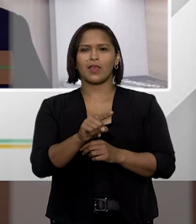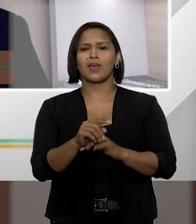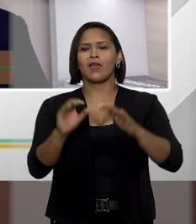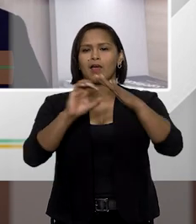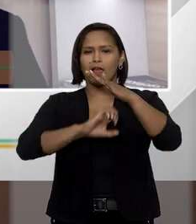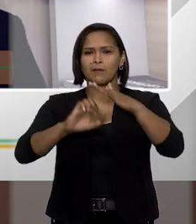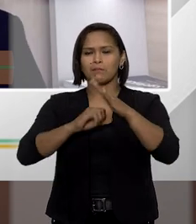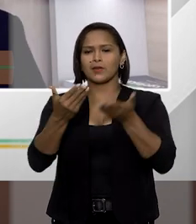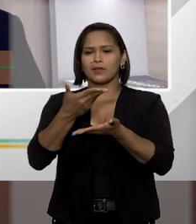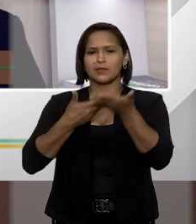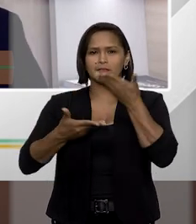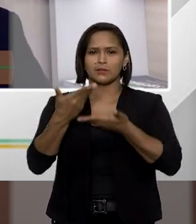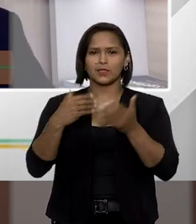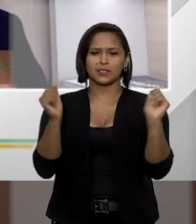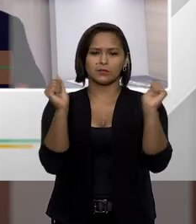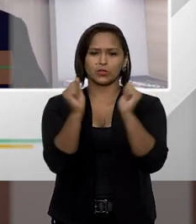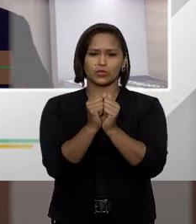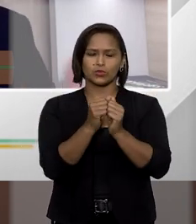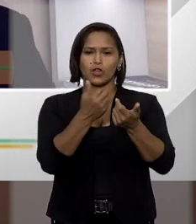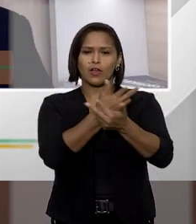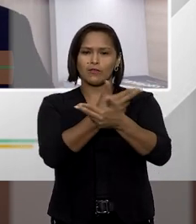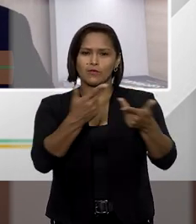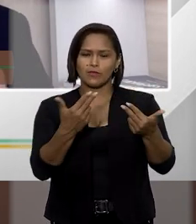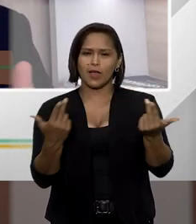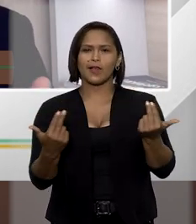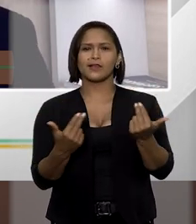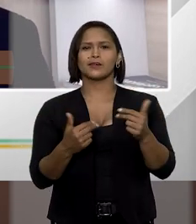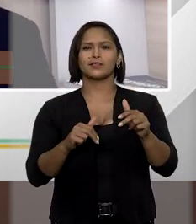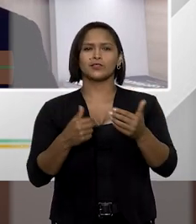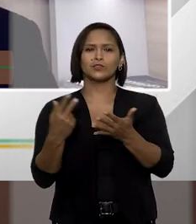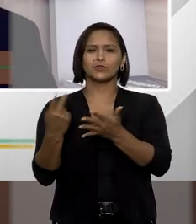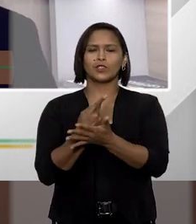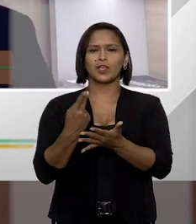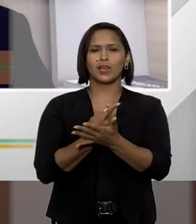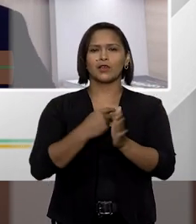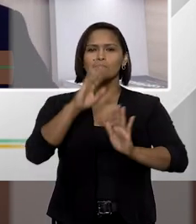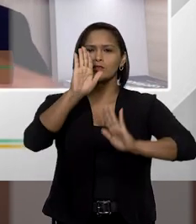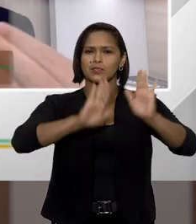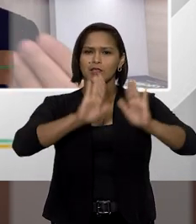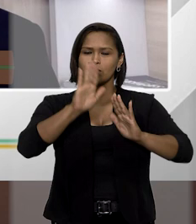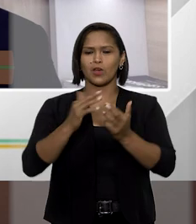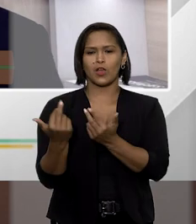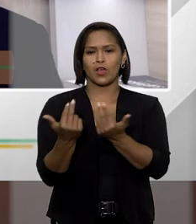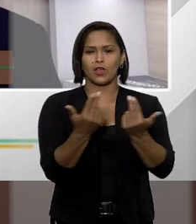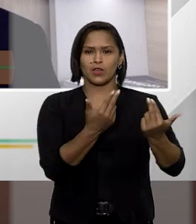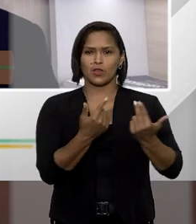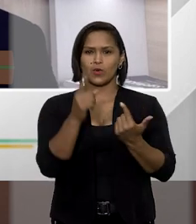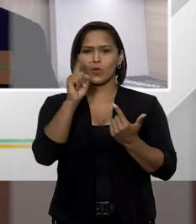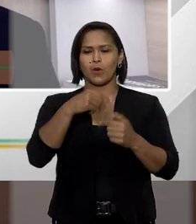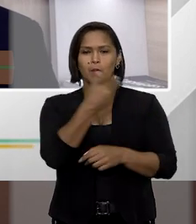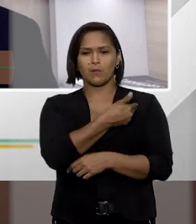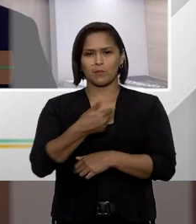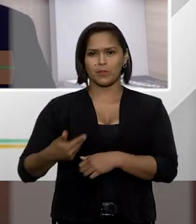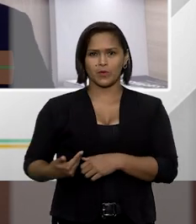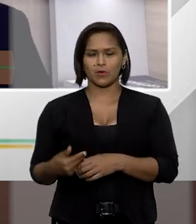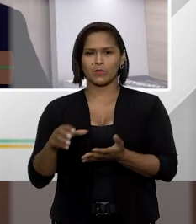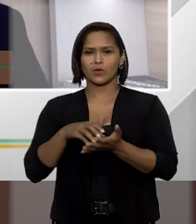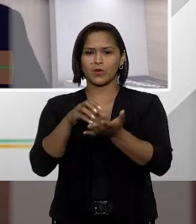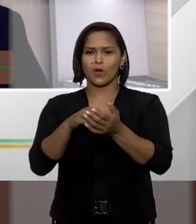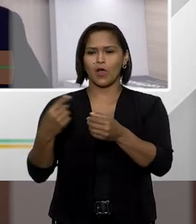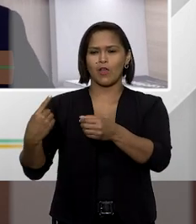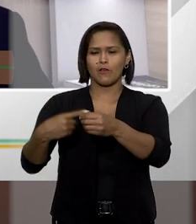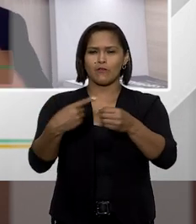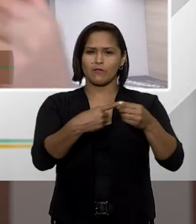a empresa que participa de diversas fraudes licitatórias em um mesmo ente público, em